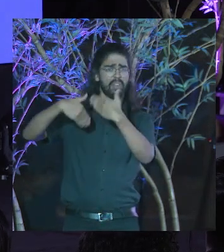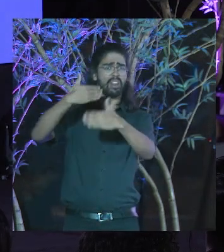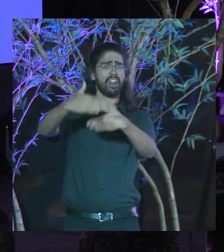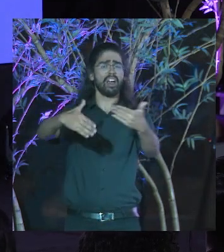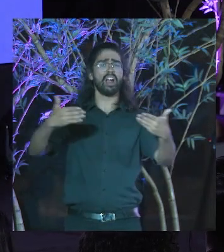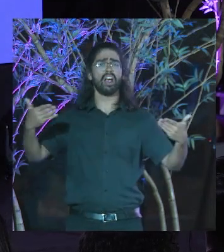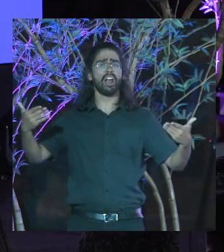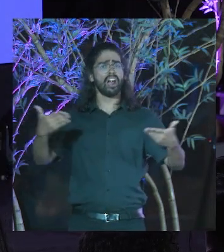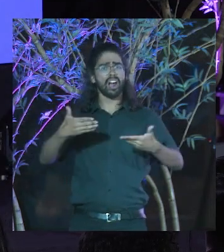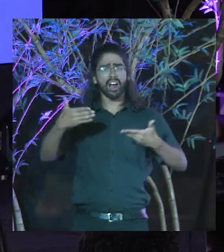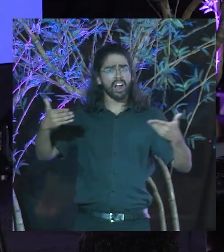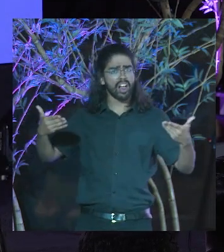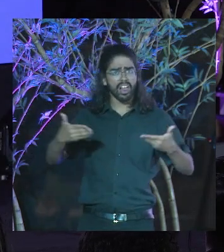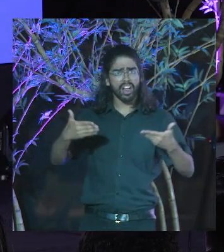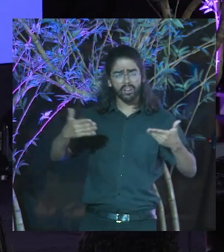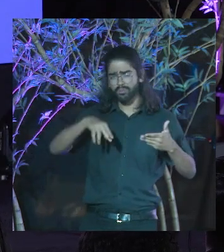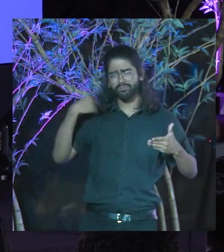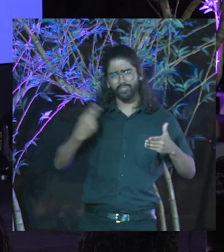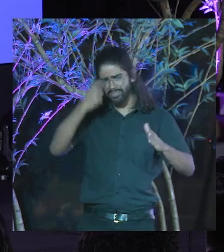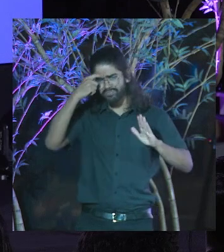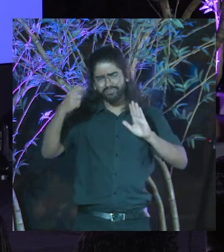estão se tornando AI-driven.